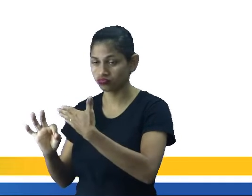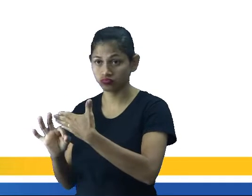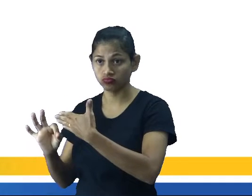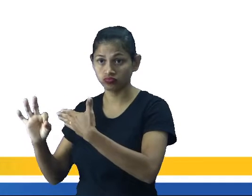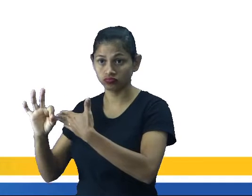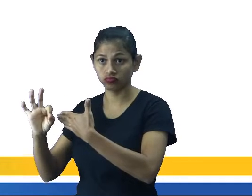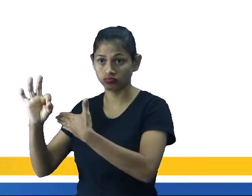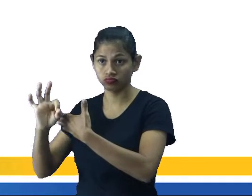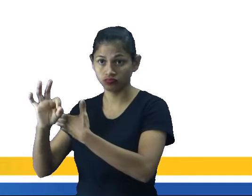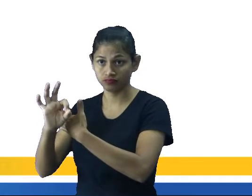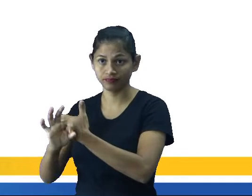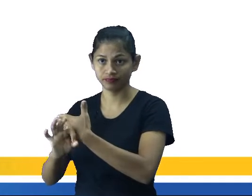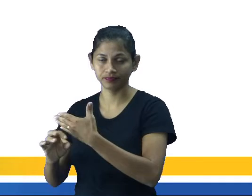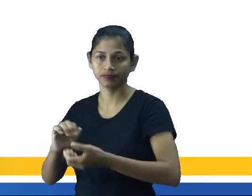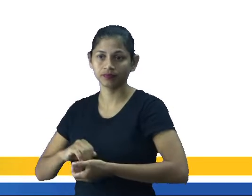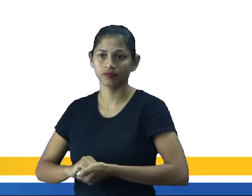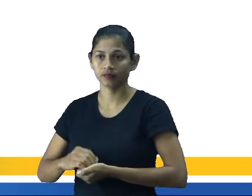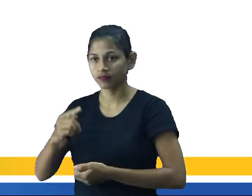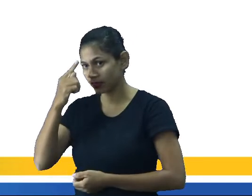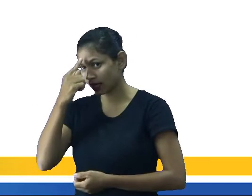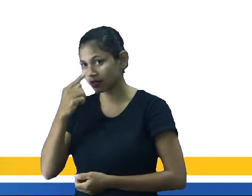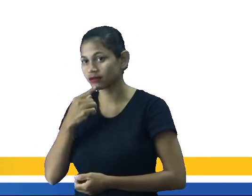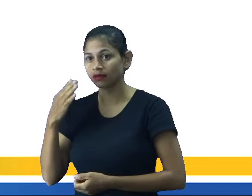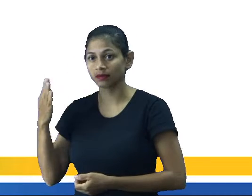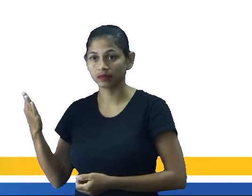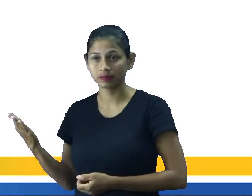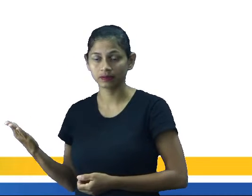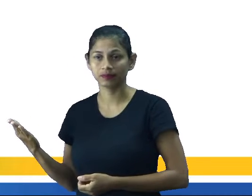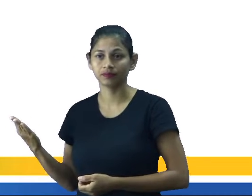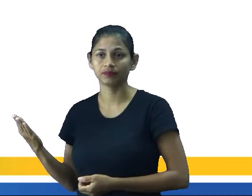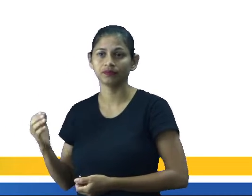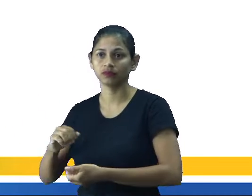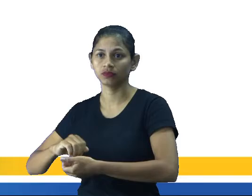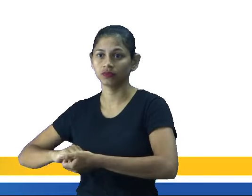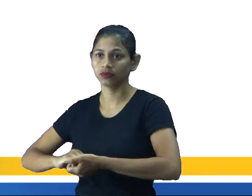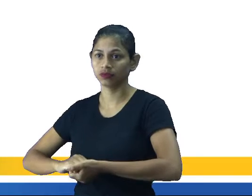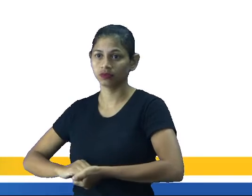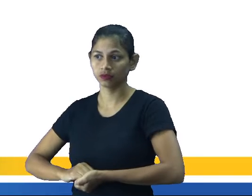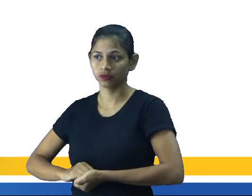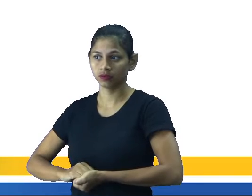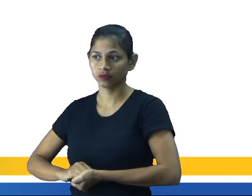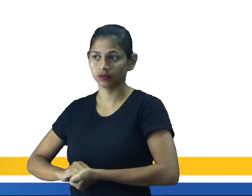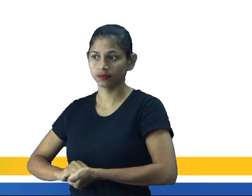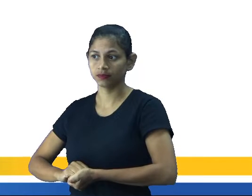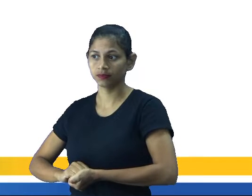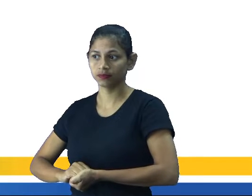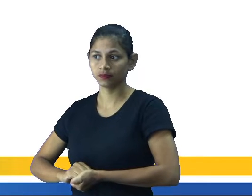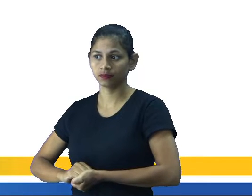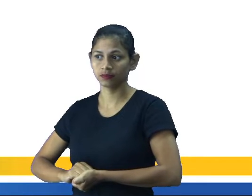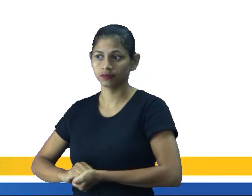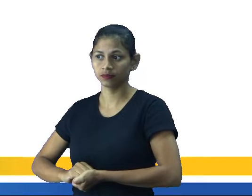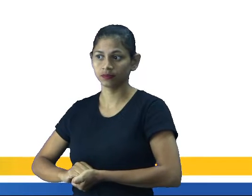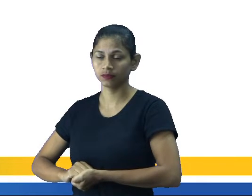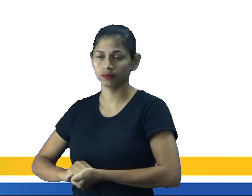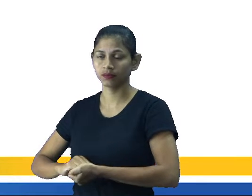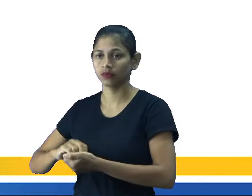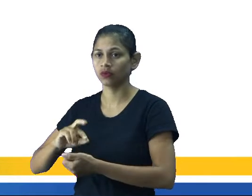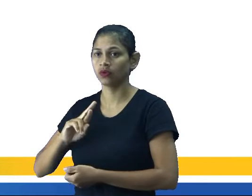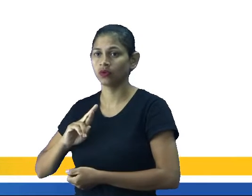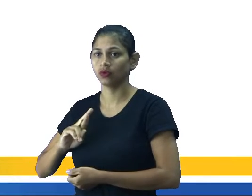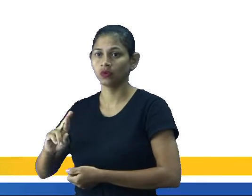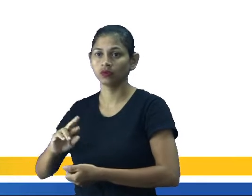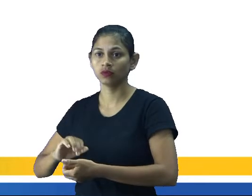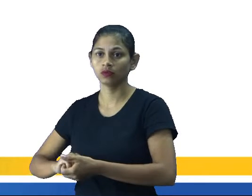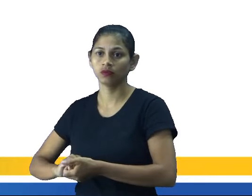as vesículas, o nucleolo, o núcleo, os ribossomos, o retículo endoplasmático rugoso, o retículo